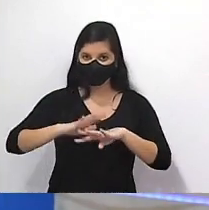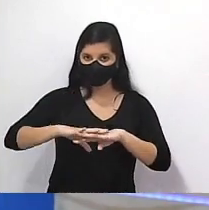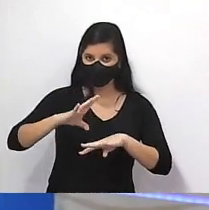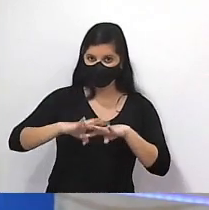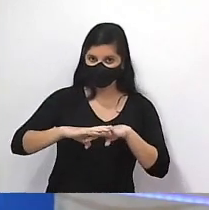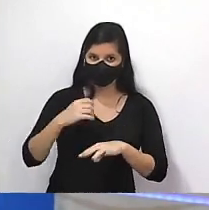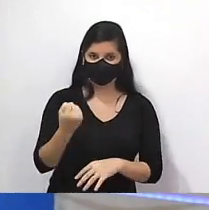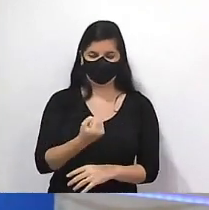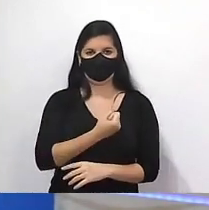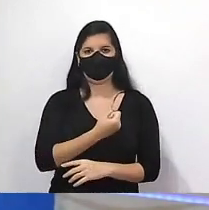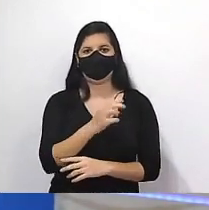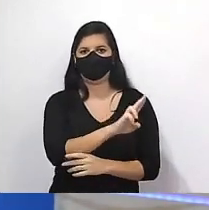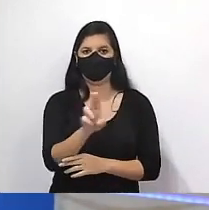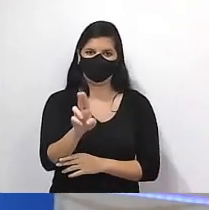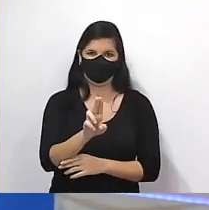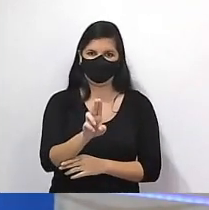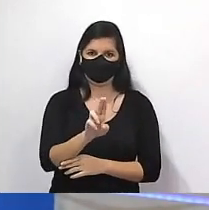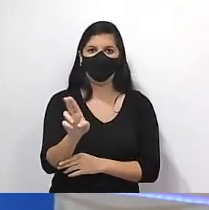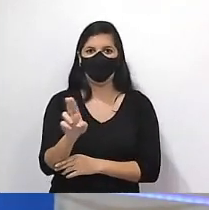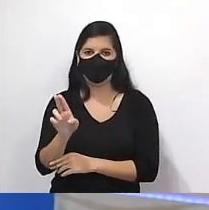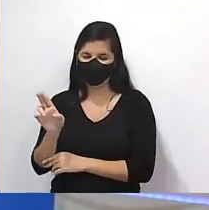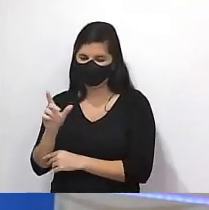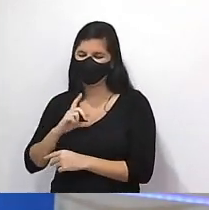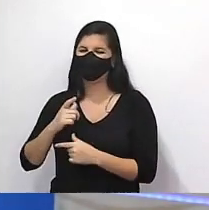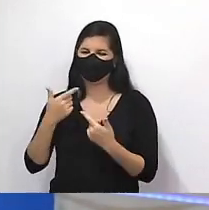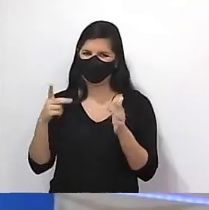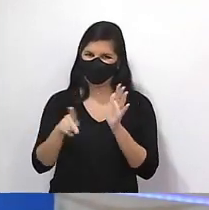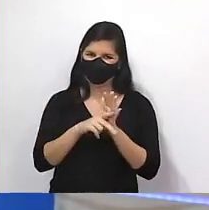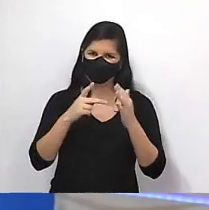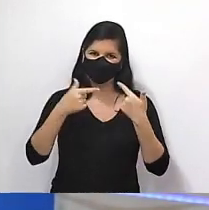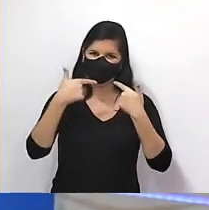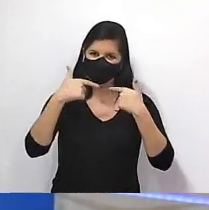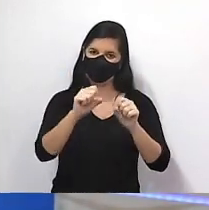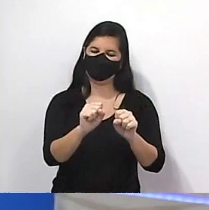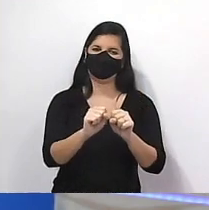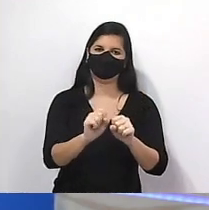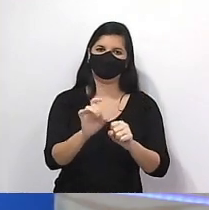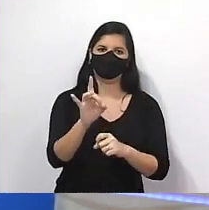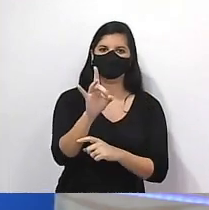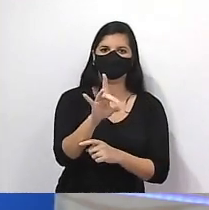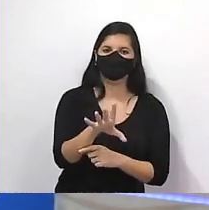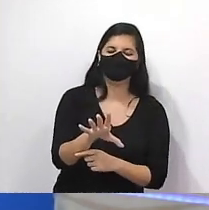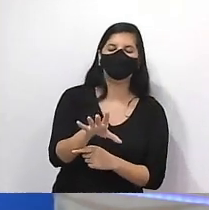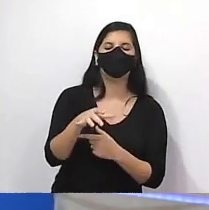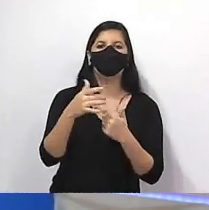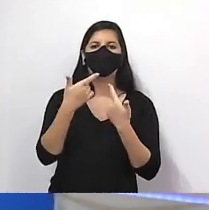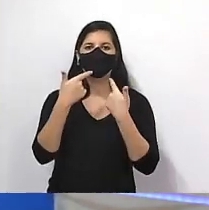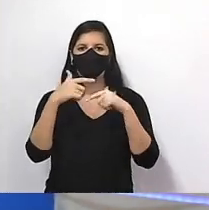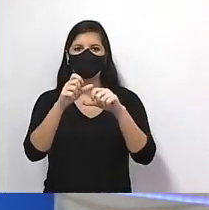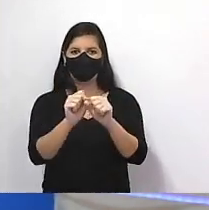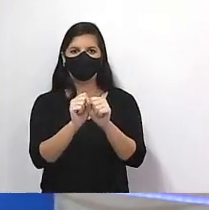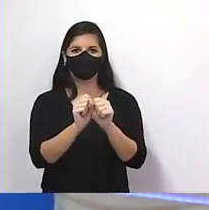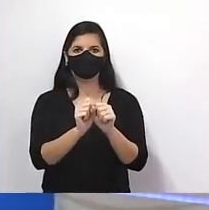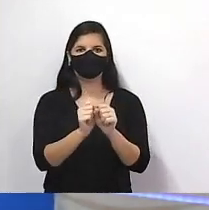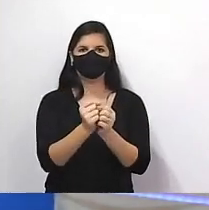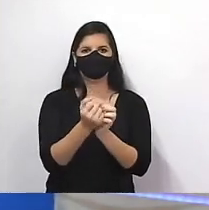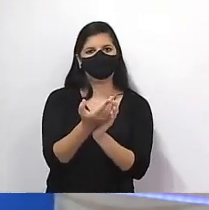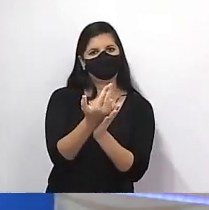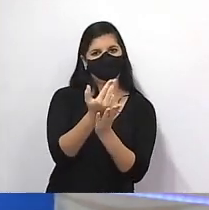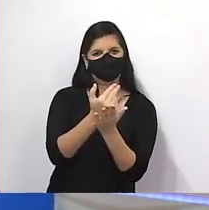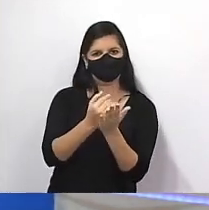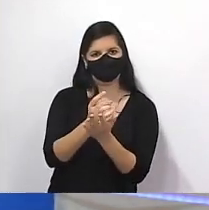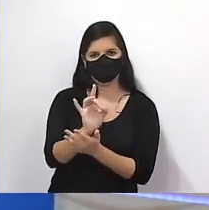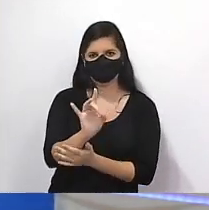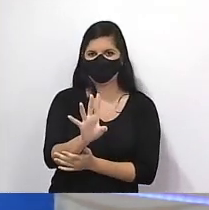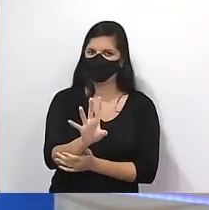é nomenclatura, é uma linguagem. Então, não existe apenas essa linguagem para essa simbologia. Eu